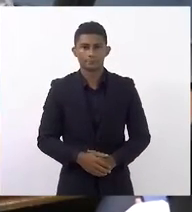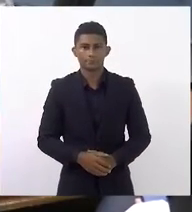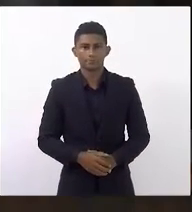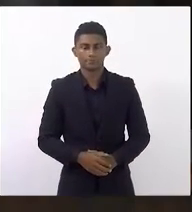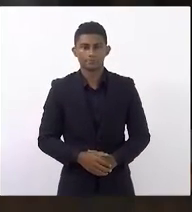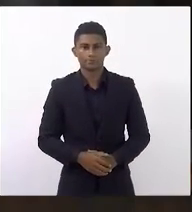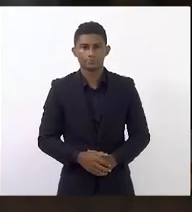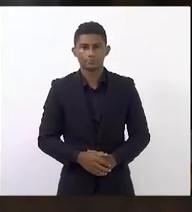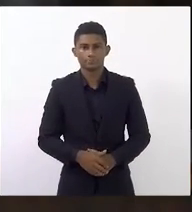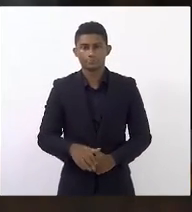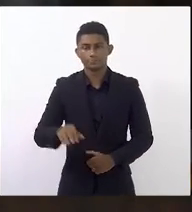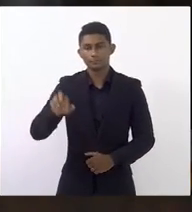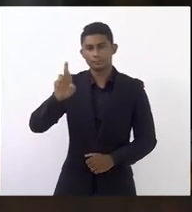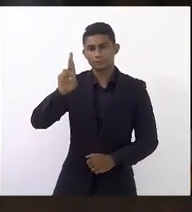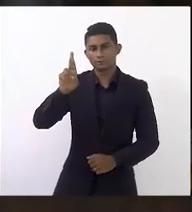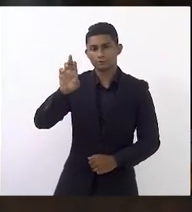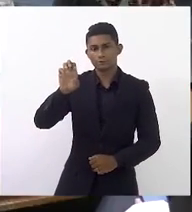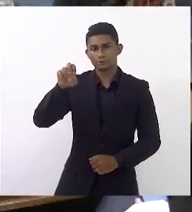Deputada Renata Souza.